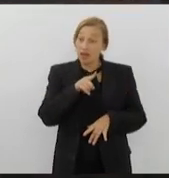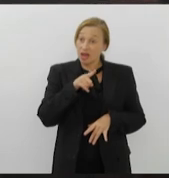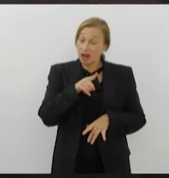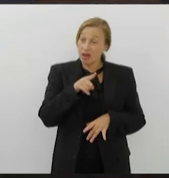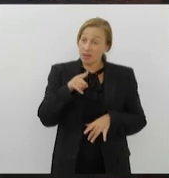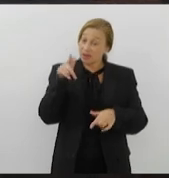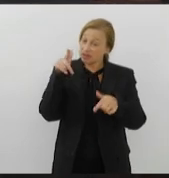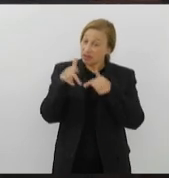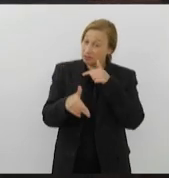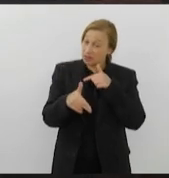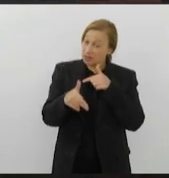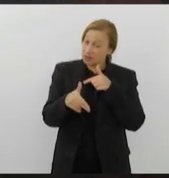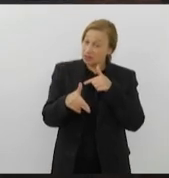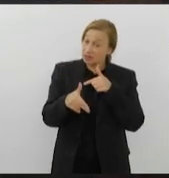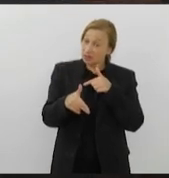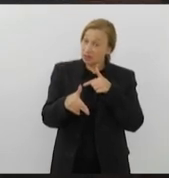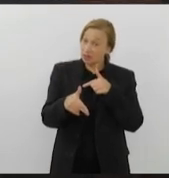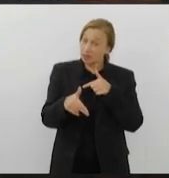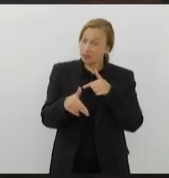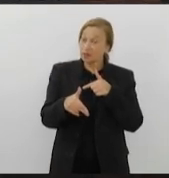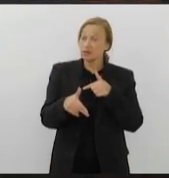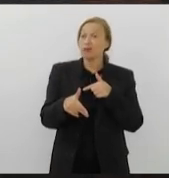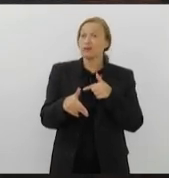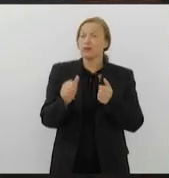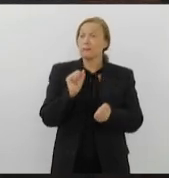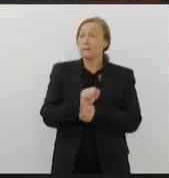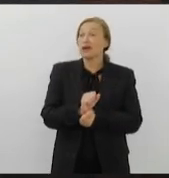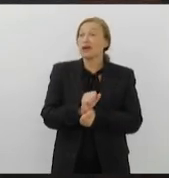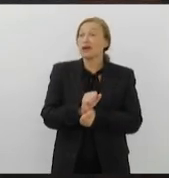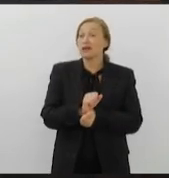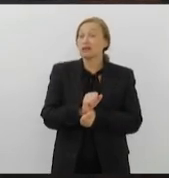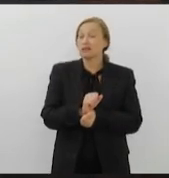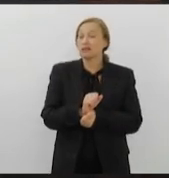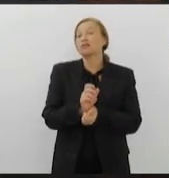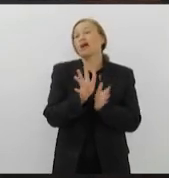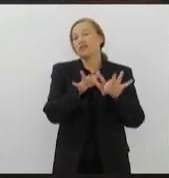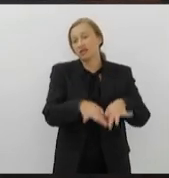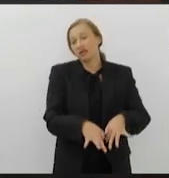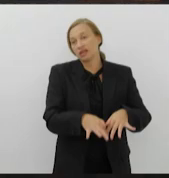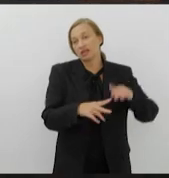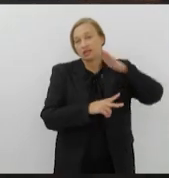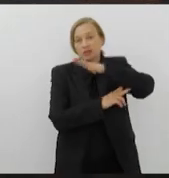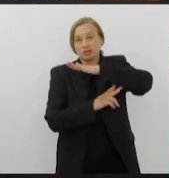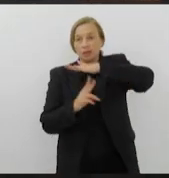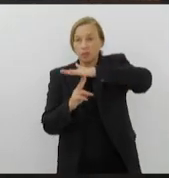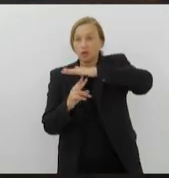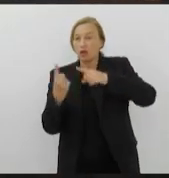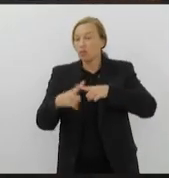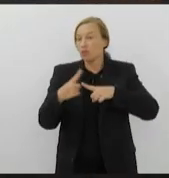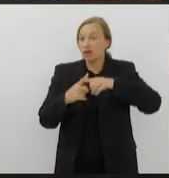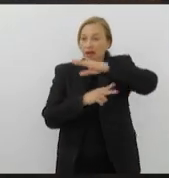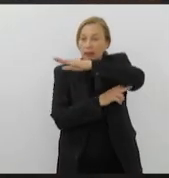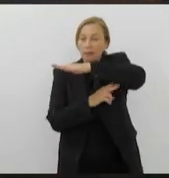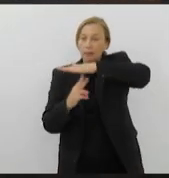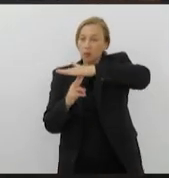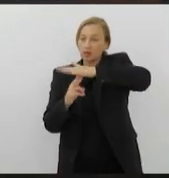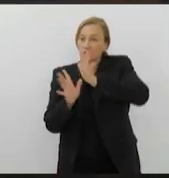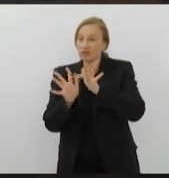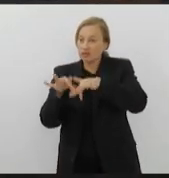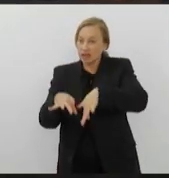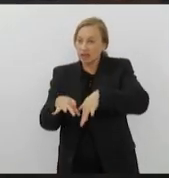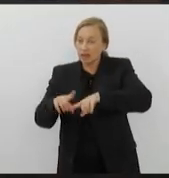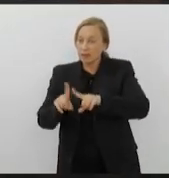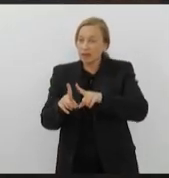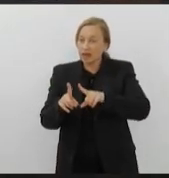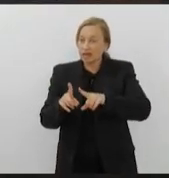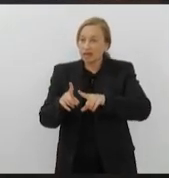isso no último ano, Jorginho. Verdade. Paralisando a finalização da ponte, porque a ponte termina, está pronta, Bruno, mas a